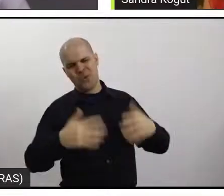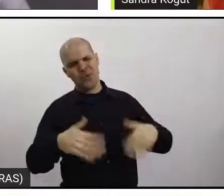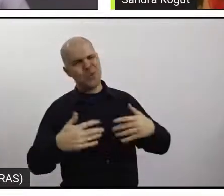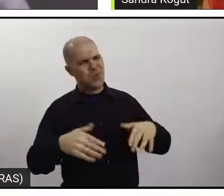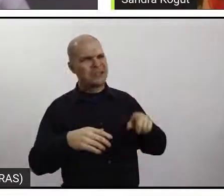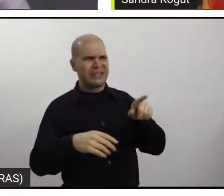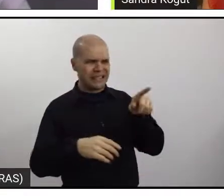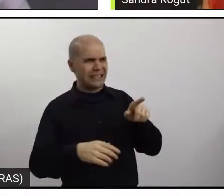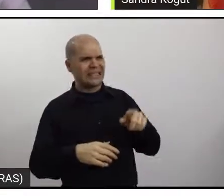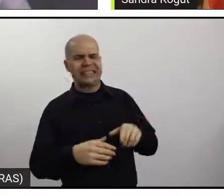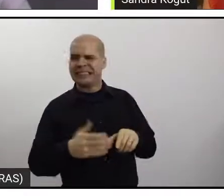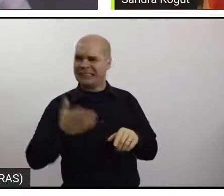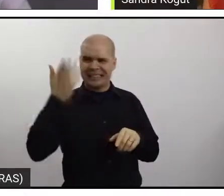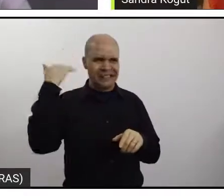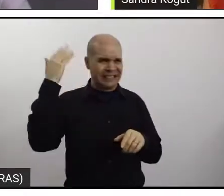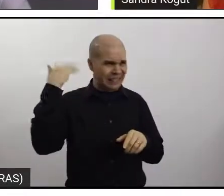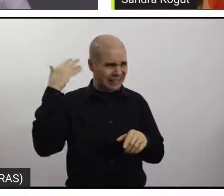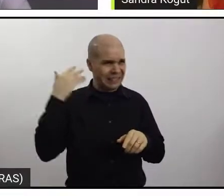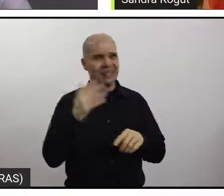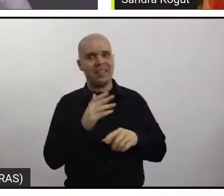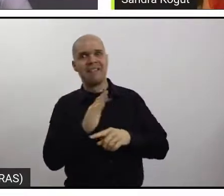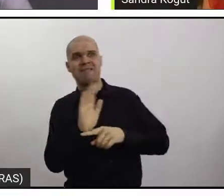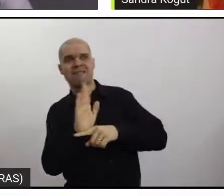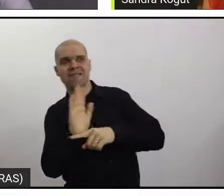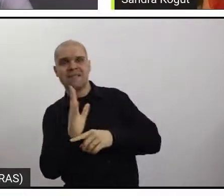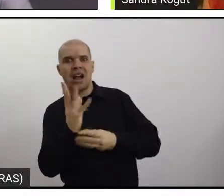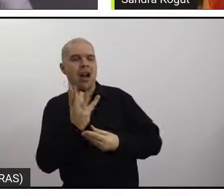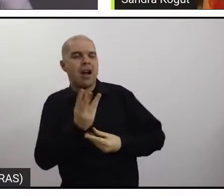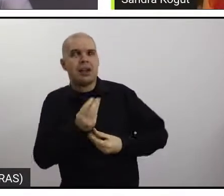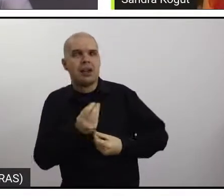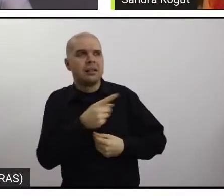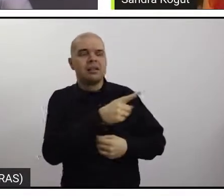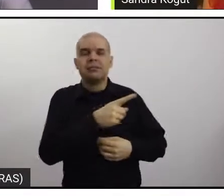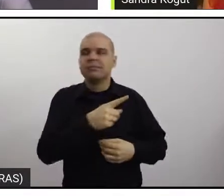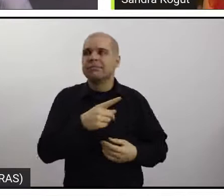então, a videoarte te deu essa liberdade